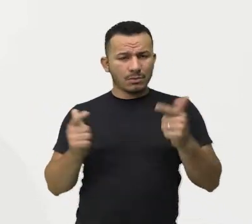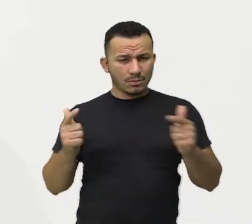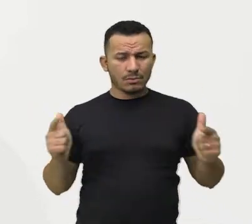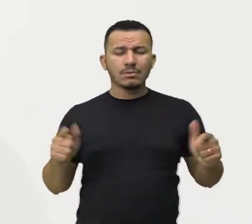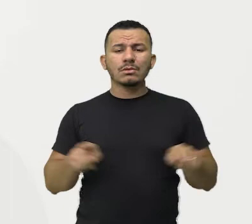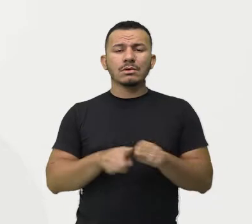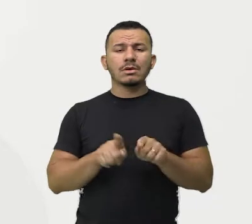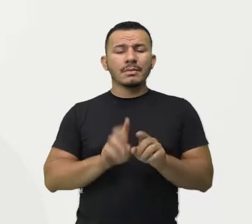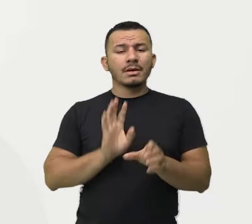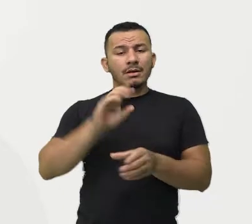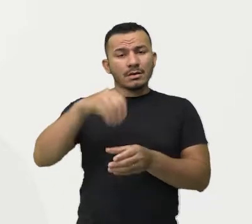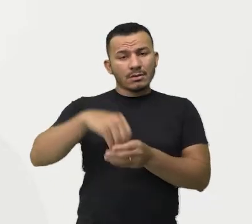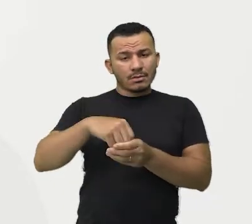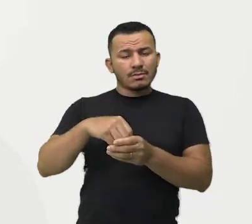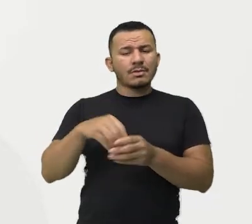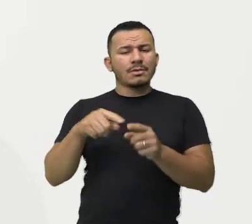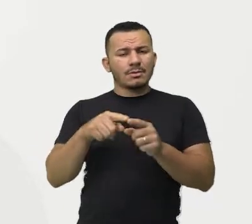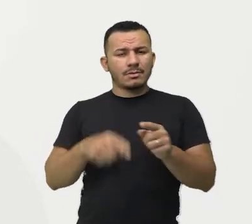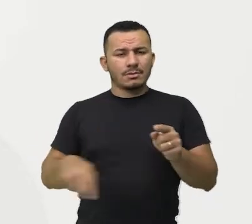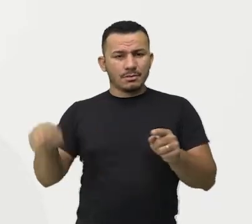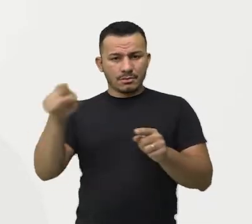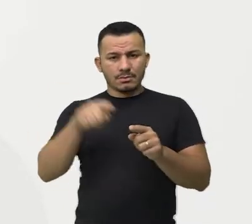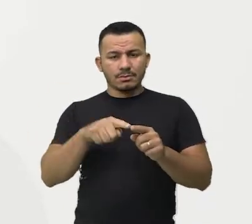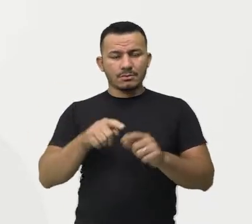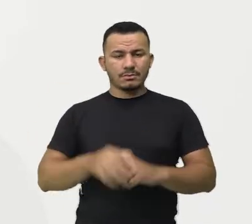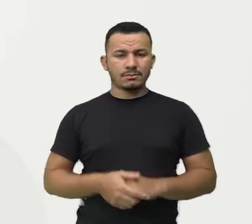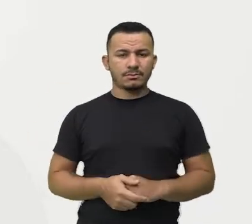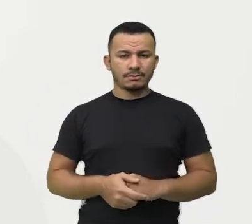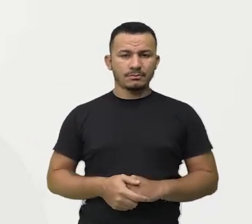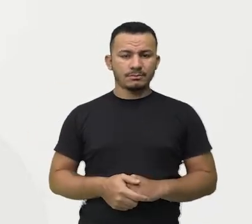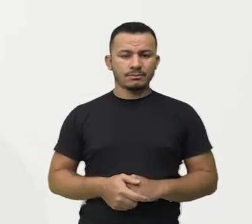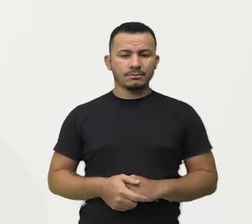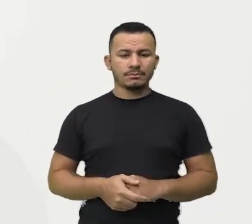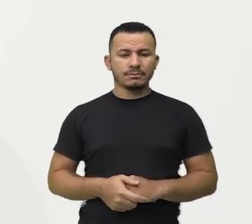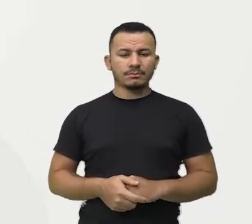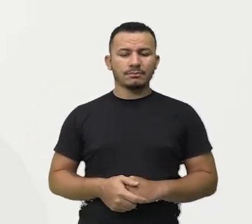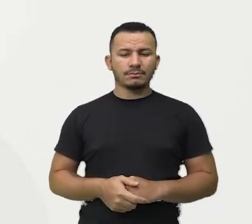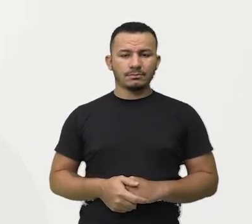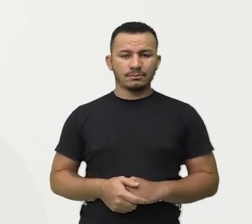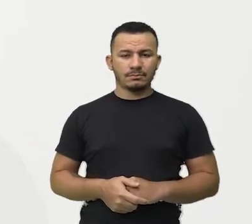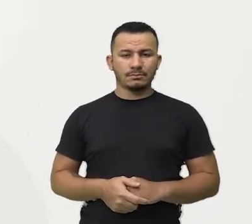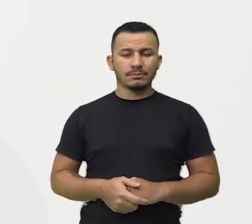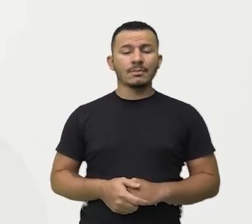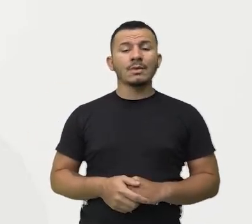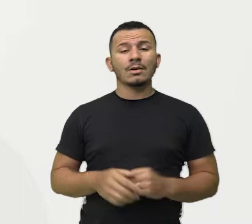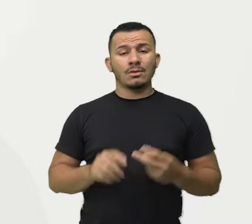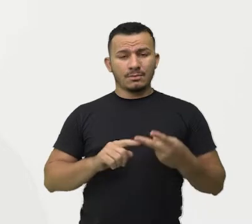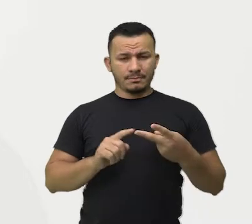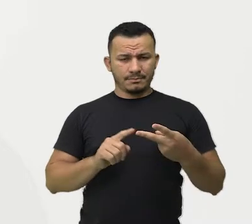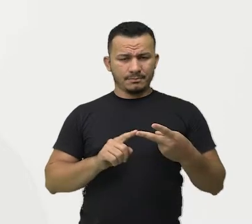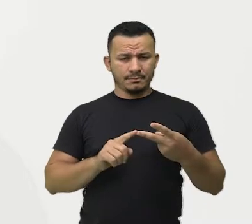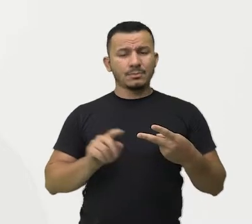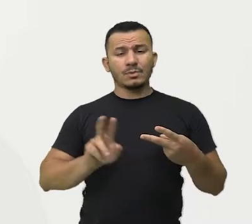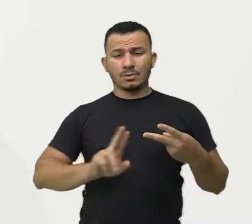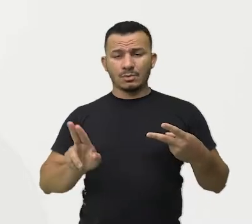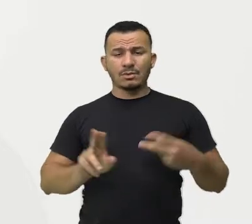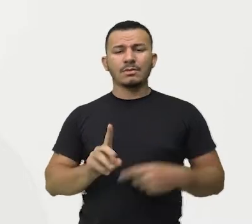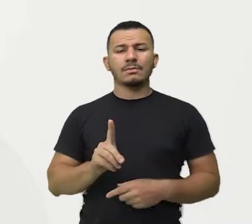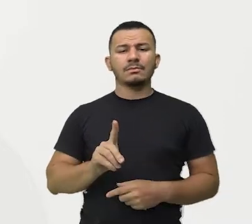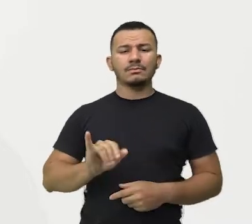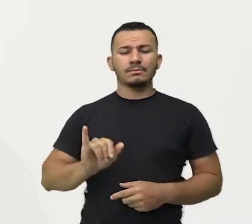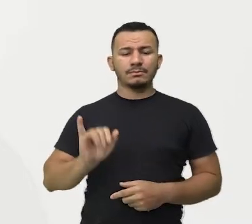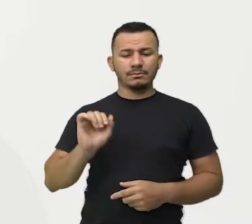outros elementos também da circunferência, tá legal? Qual outro elemento que a gente consegue perceber em uma circunferência? O